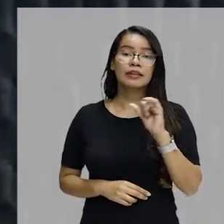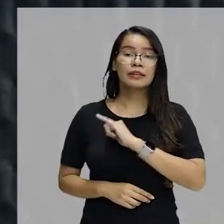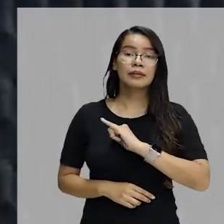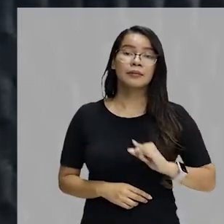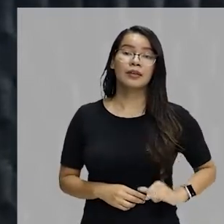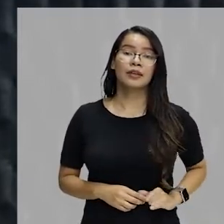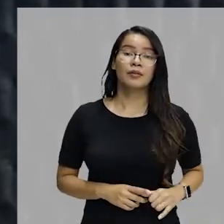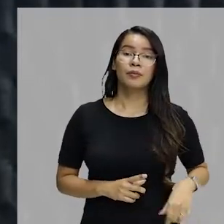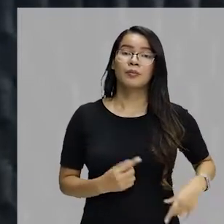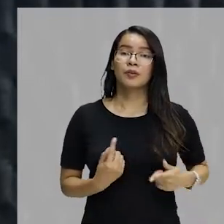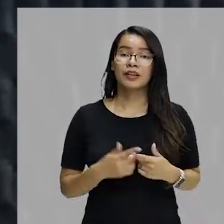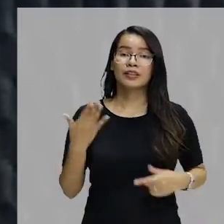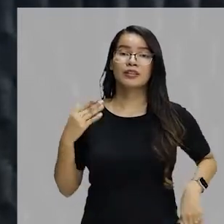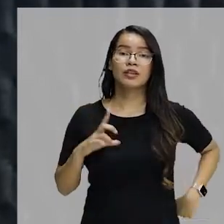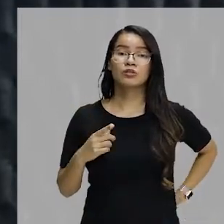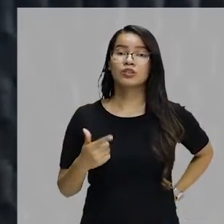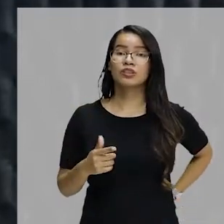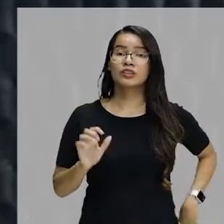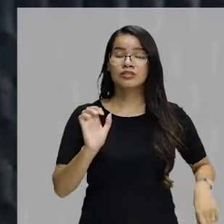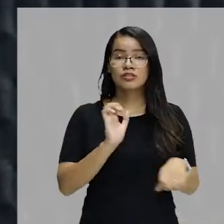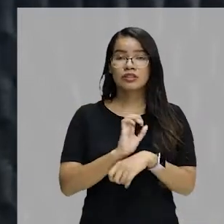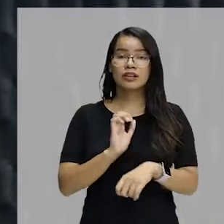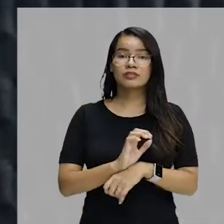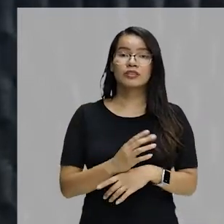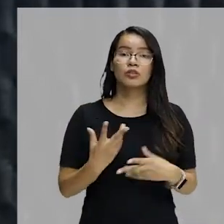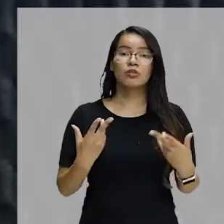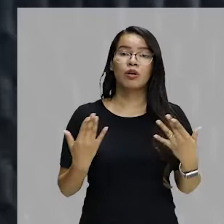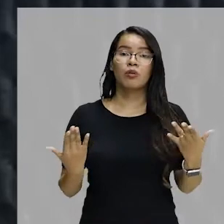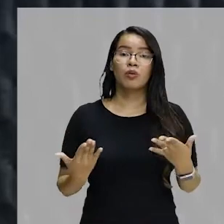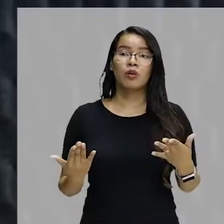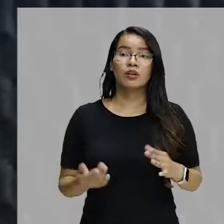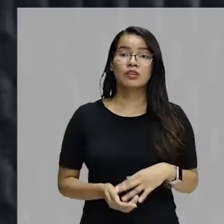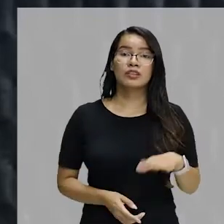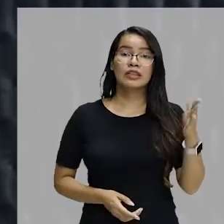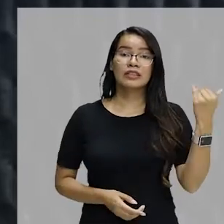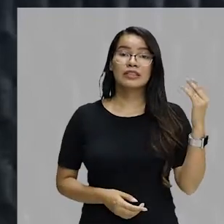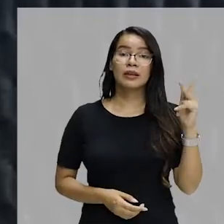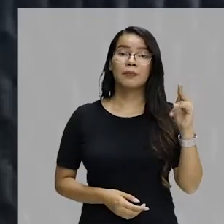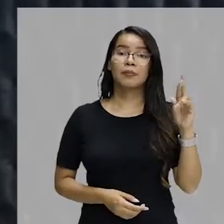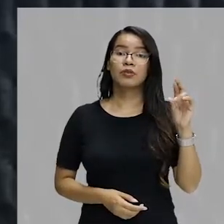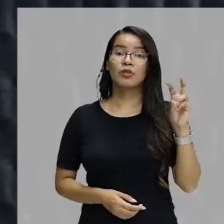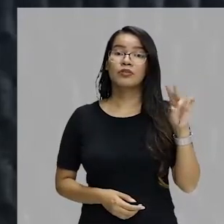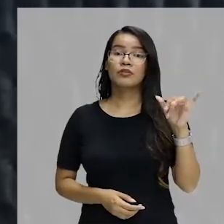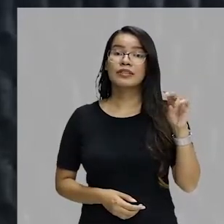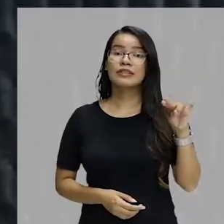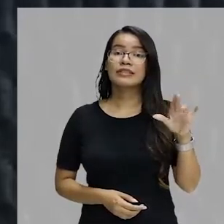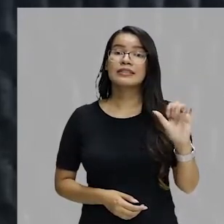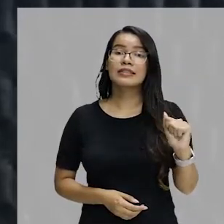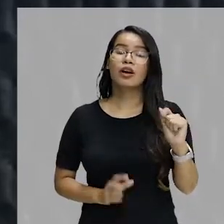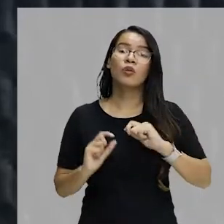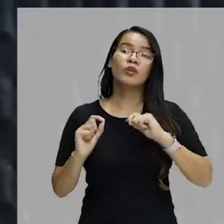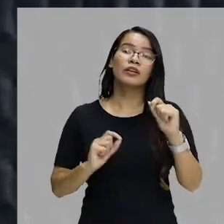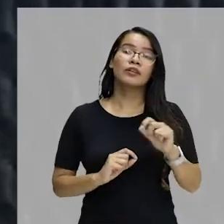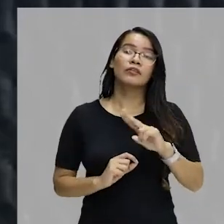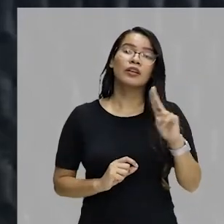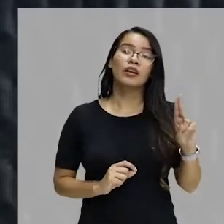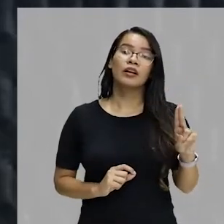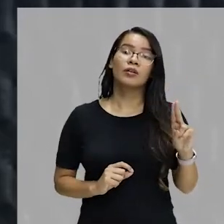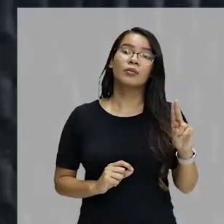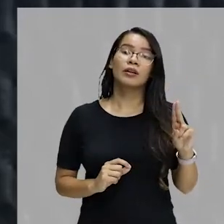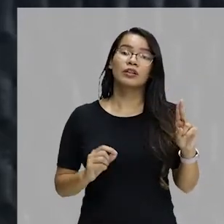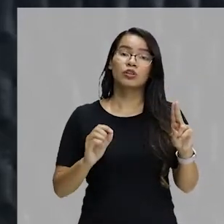do Maranhão, Estado do Pará, na época era província. O que se chama de governador hoje, se chamava presidente de